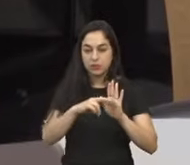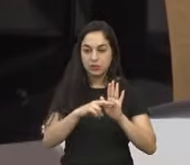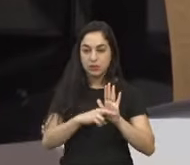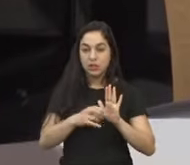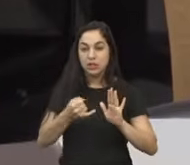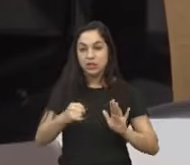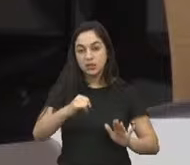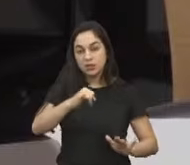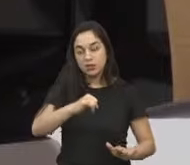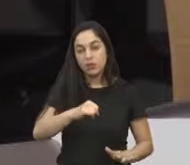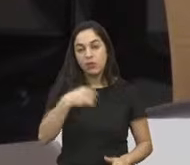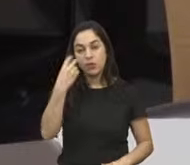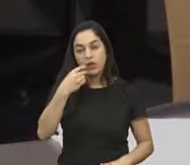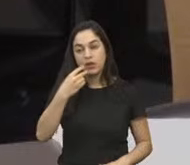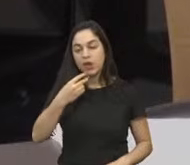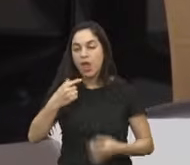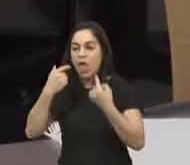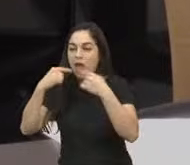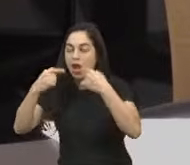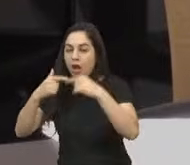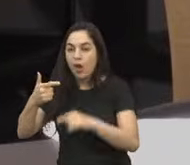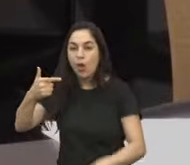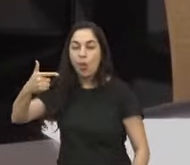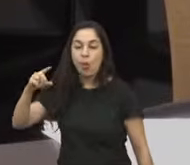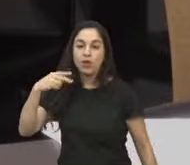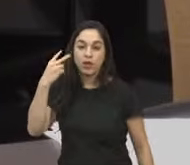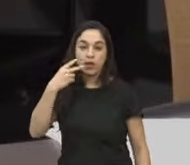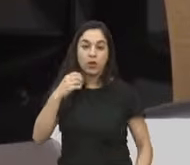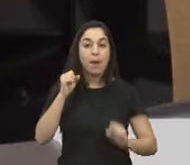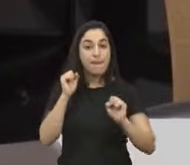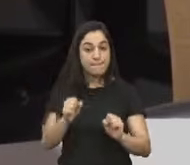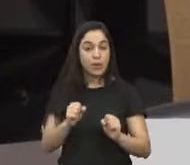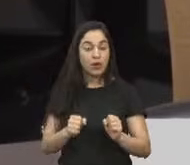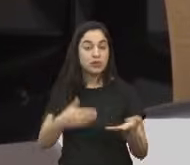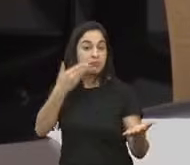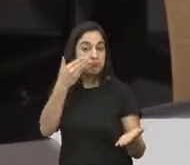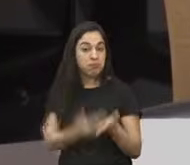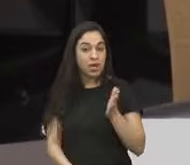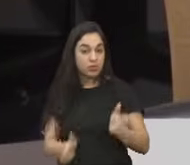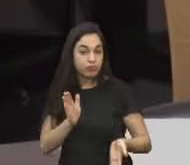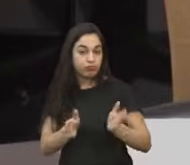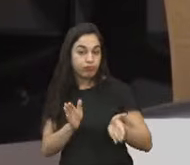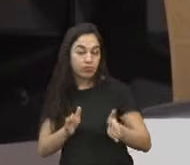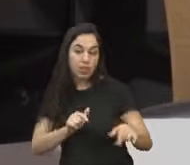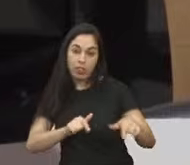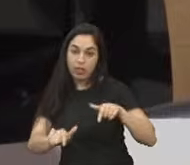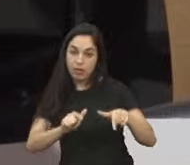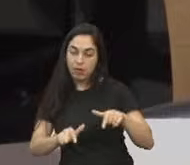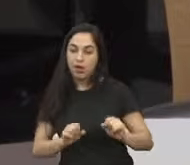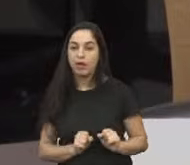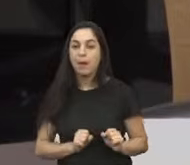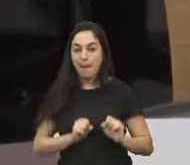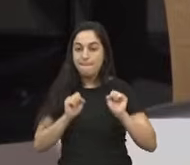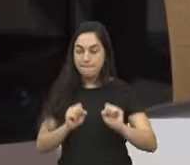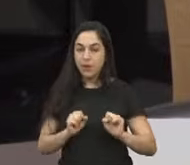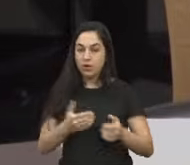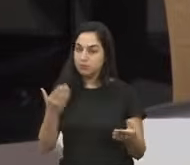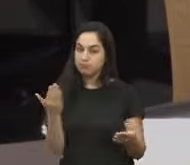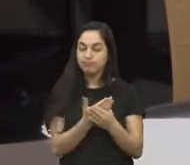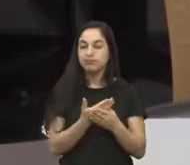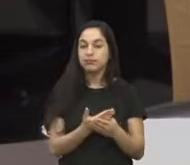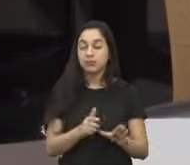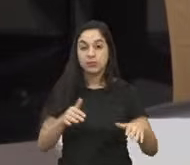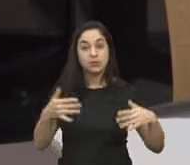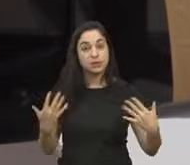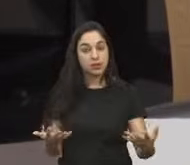casa para criticar um outro vereador, ele pode ser cassado. Isso é pode ser aberto um processo de cassação. Isso